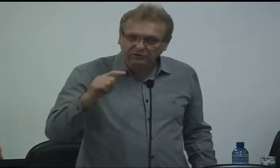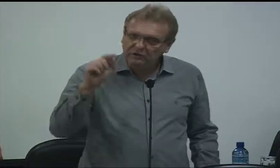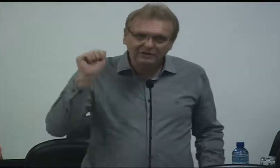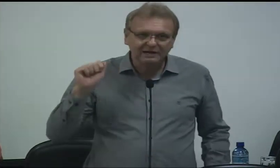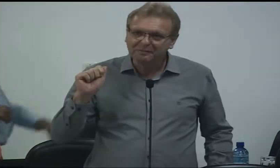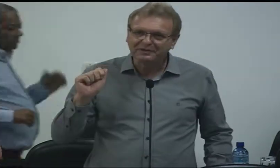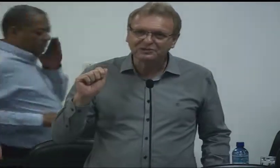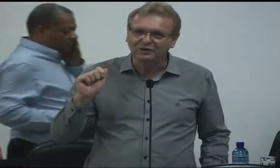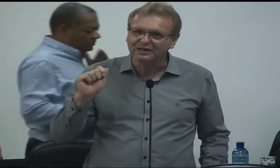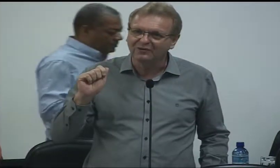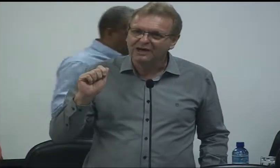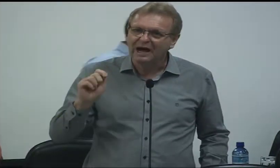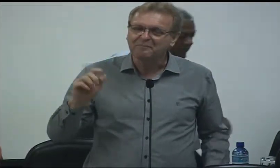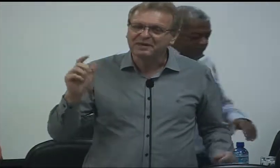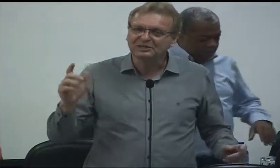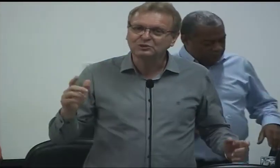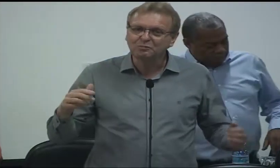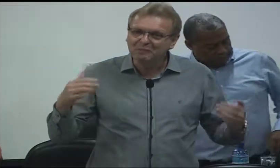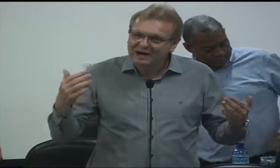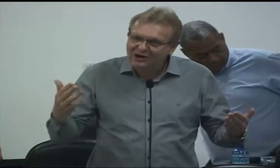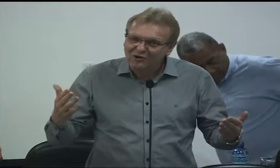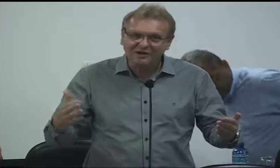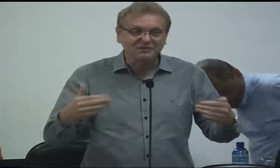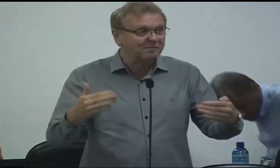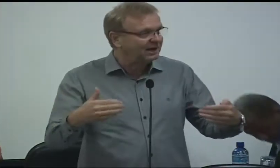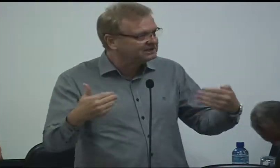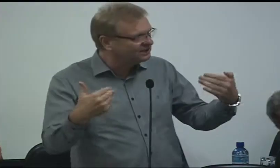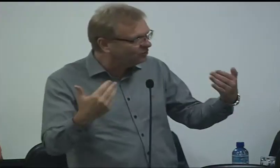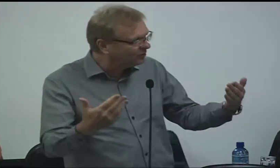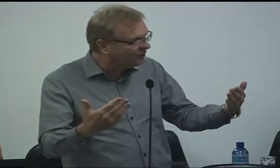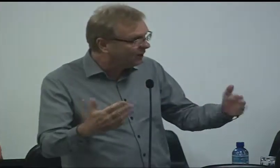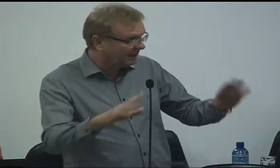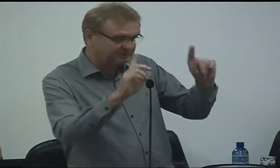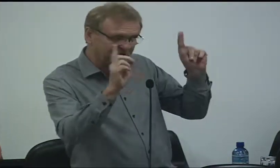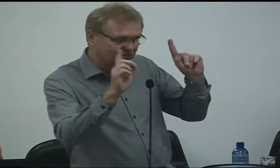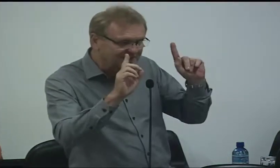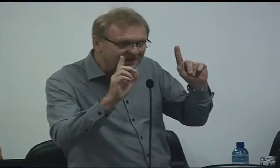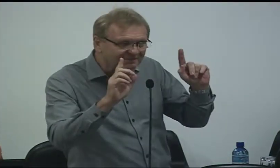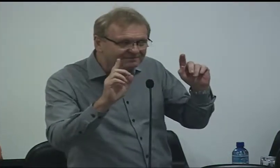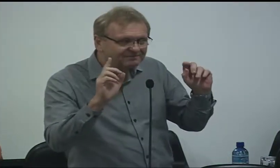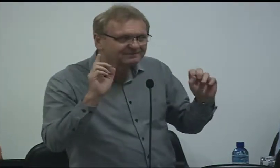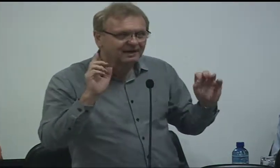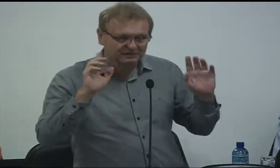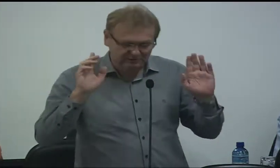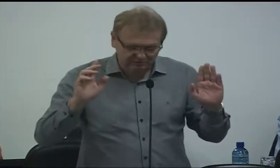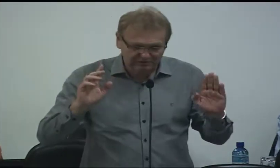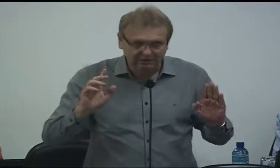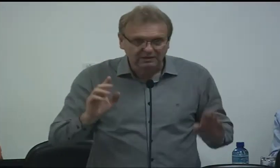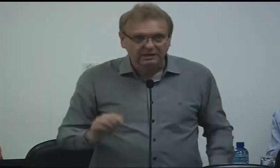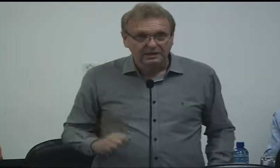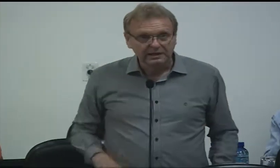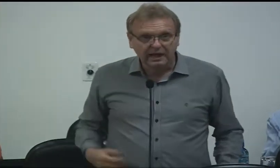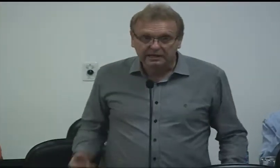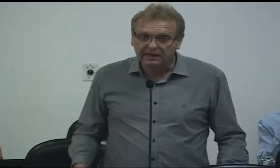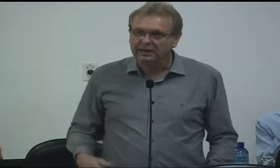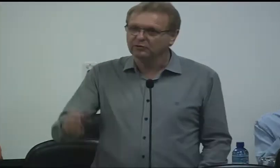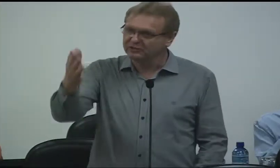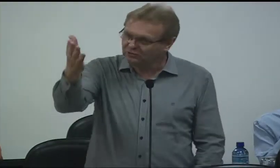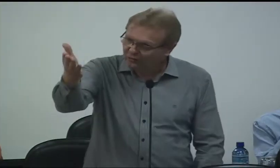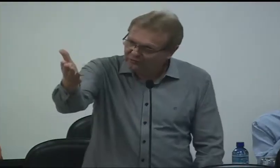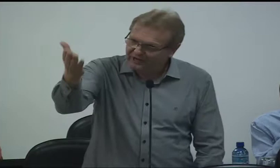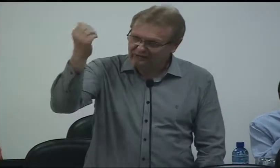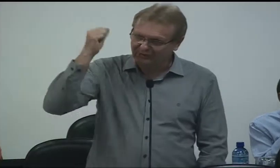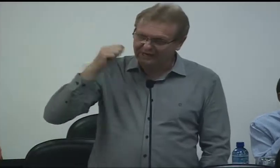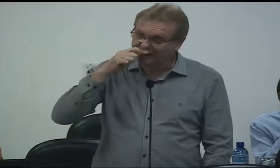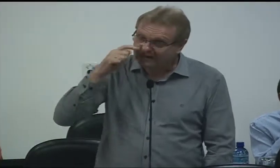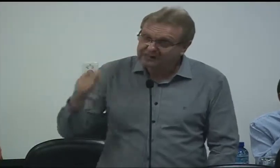vai voltar o dinheiro para a pessoa, não. Apenas o banco vai ficar mais seguro. As pessoas não. E aí, eu de